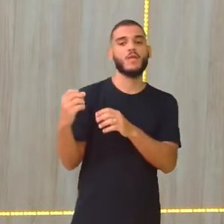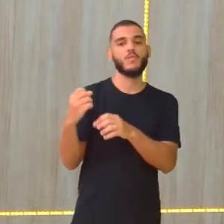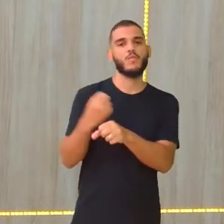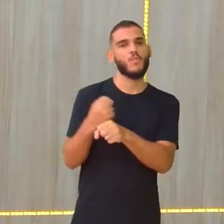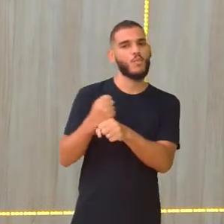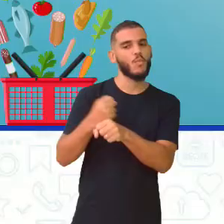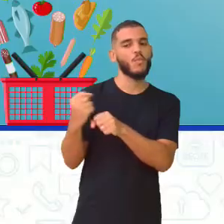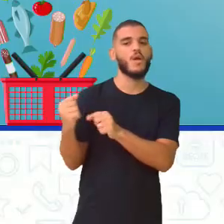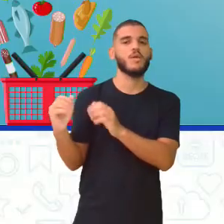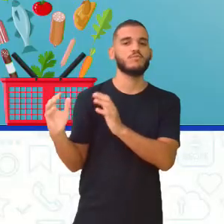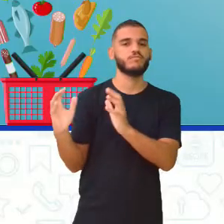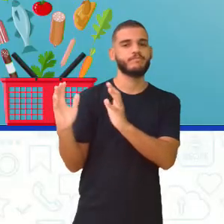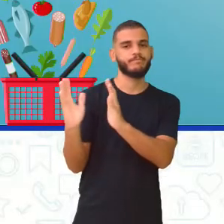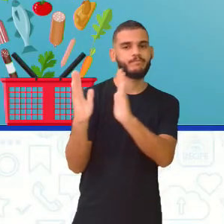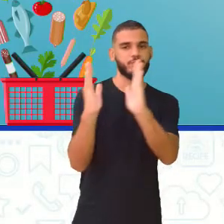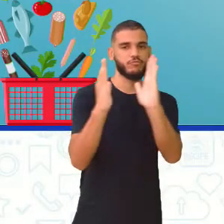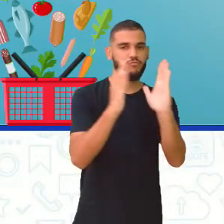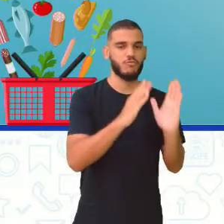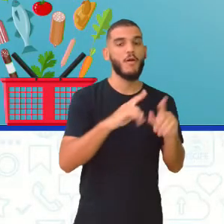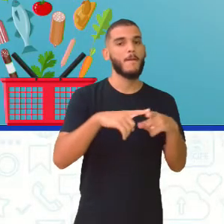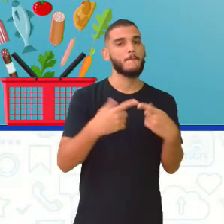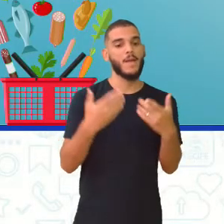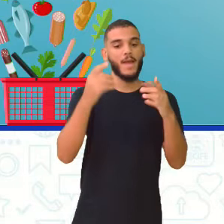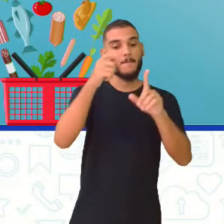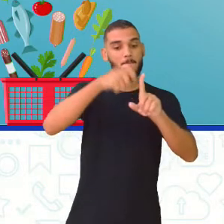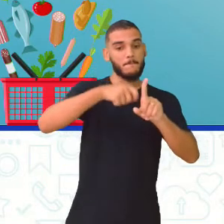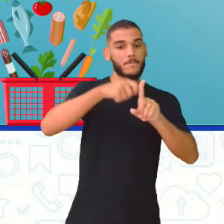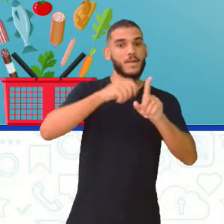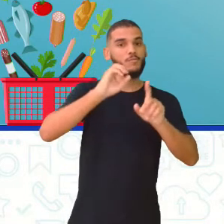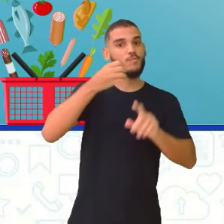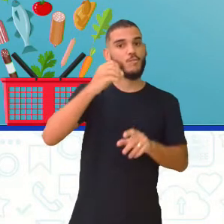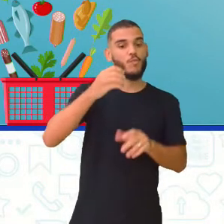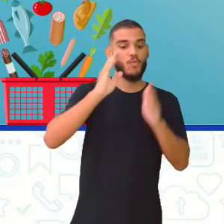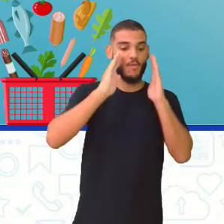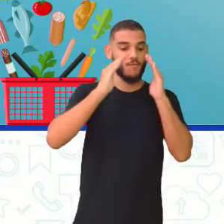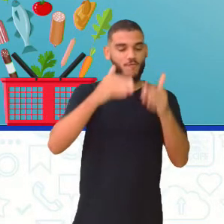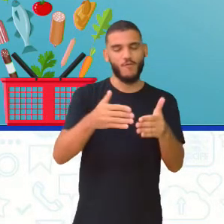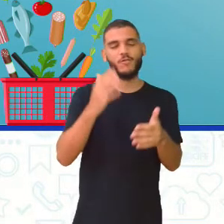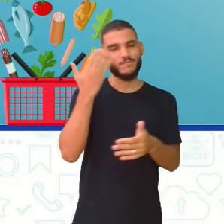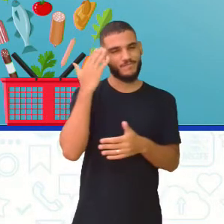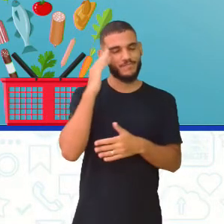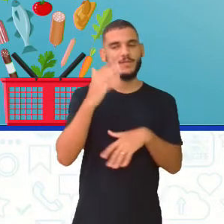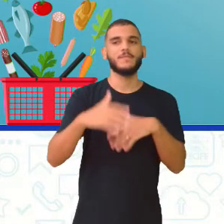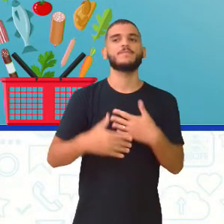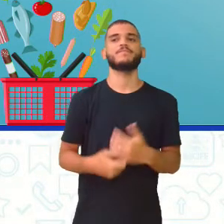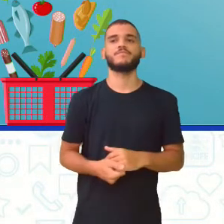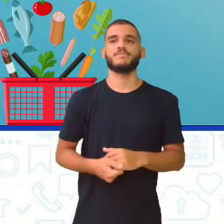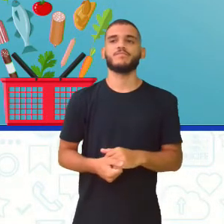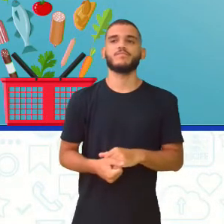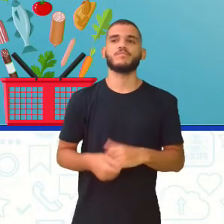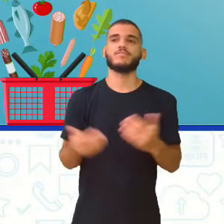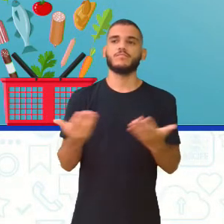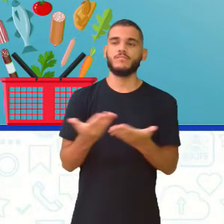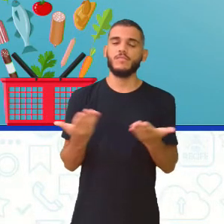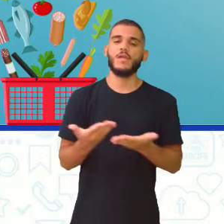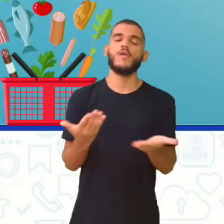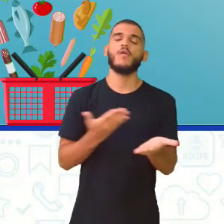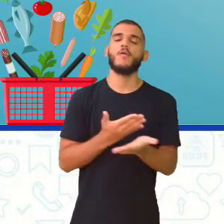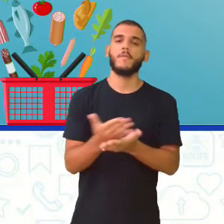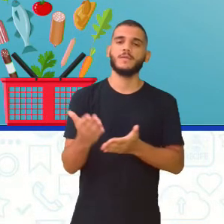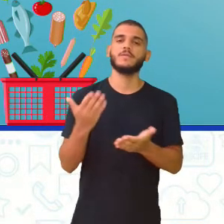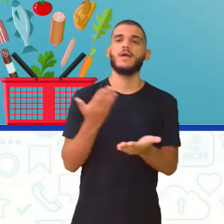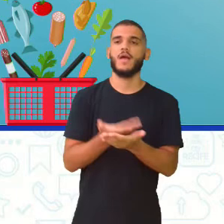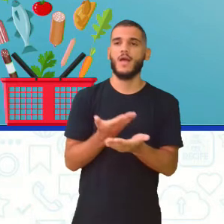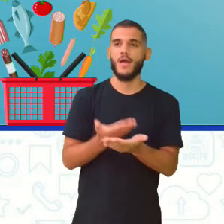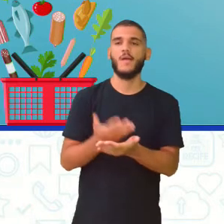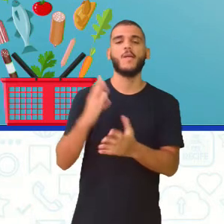questão desses exames, então vamos incentivar para que todas possam chegar até lá. E aí a gente vai começar a nossa aula fazendo um revendo,